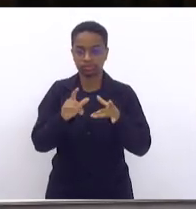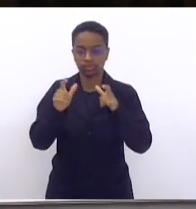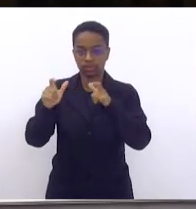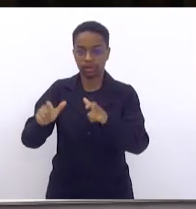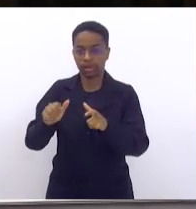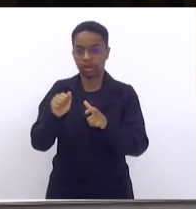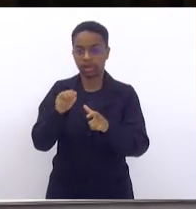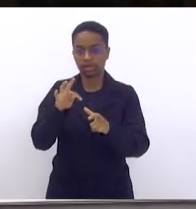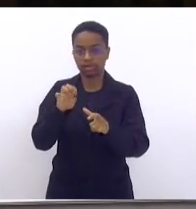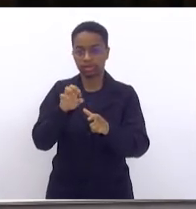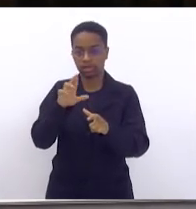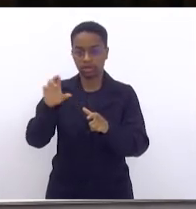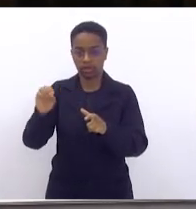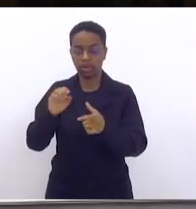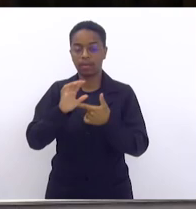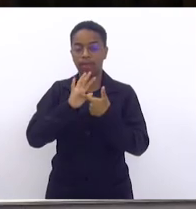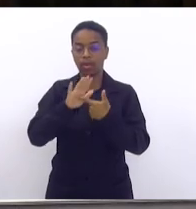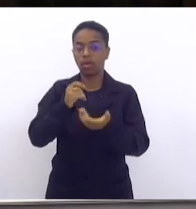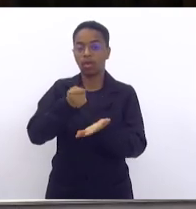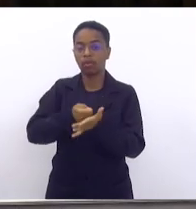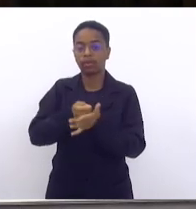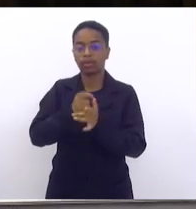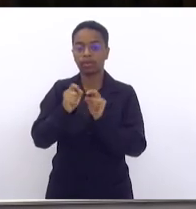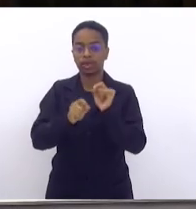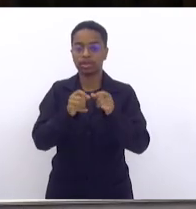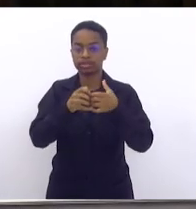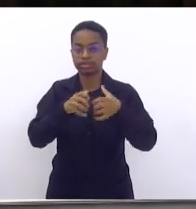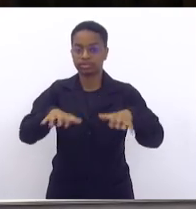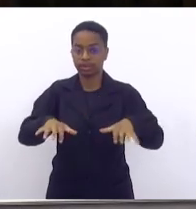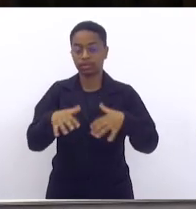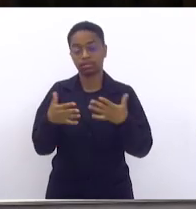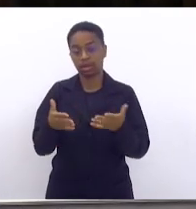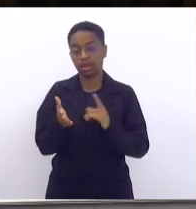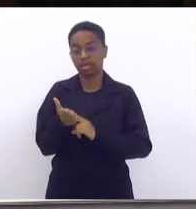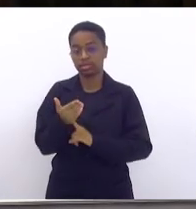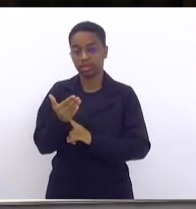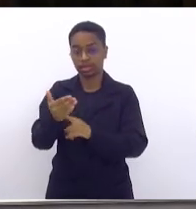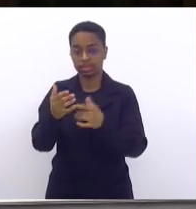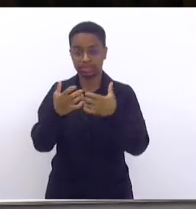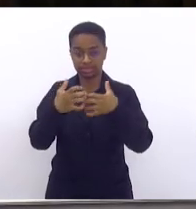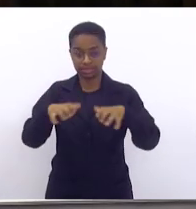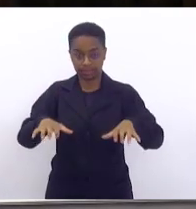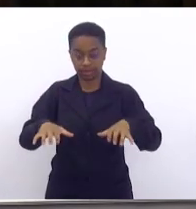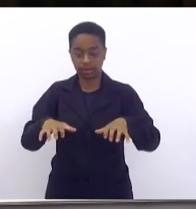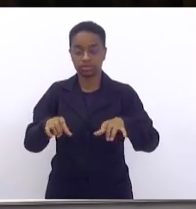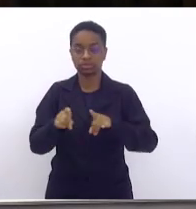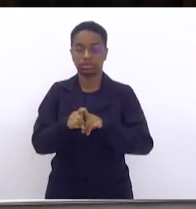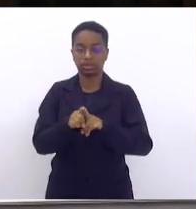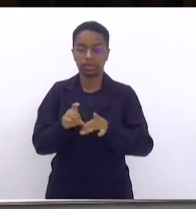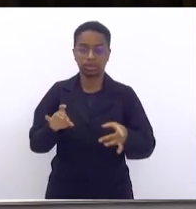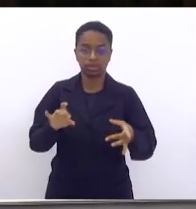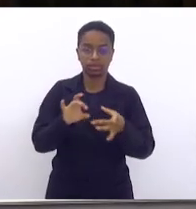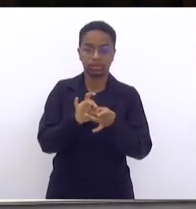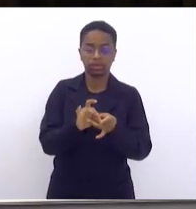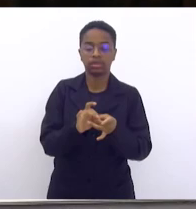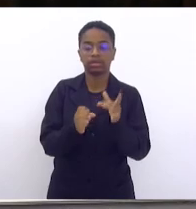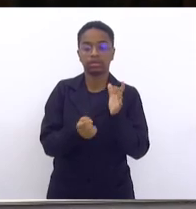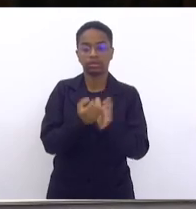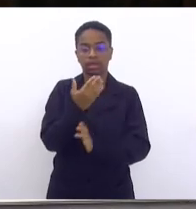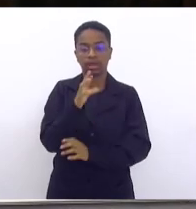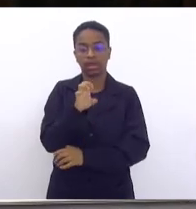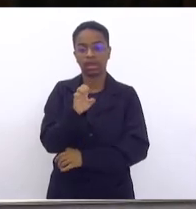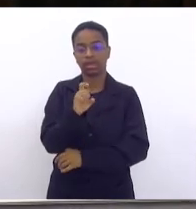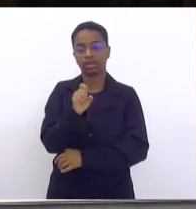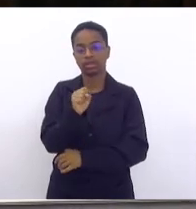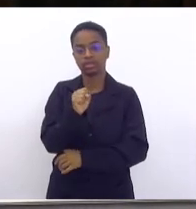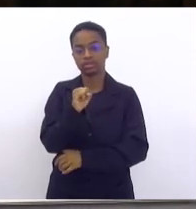colocar como a obrigatoriedade da separação e aí a tecnologia de separação aliada geração de resíduos pode